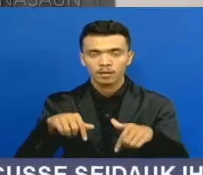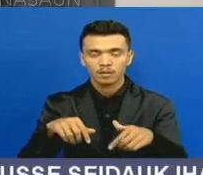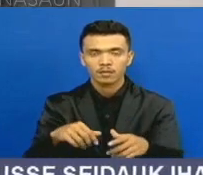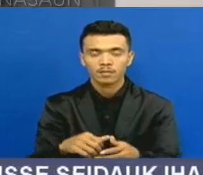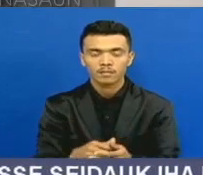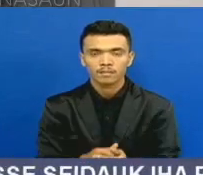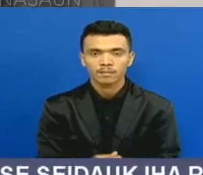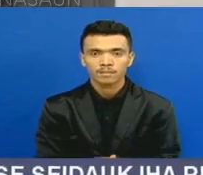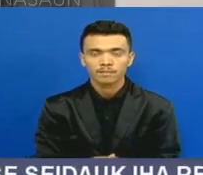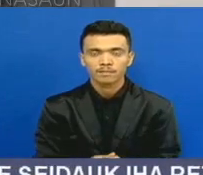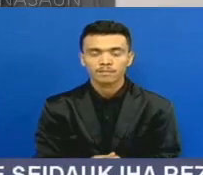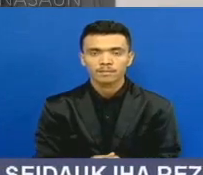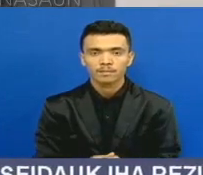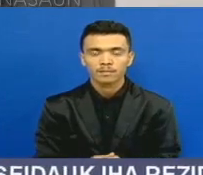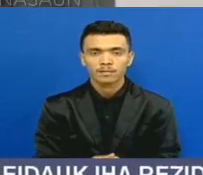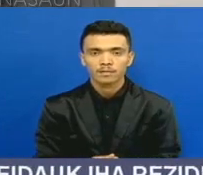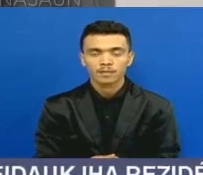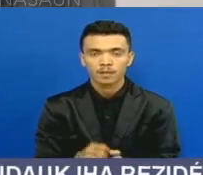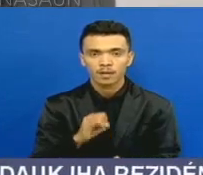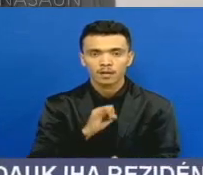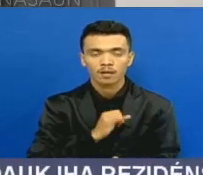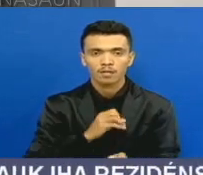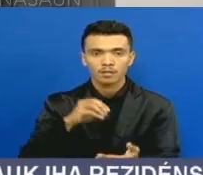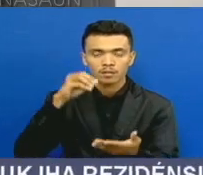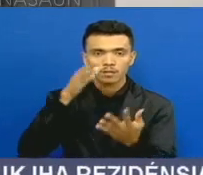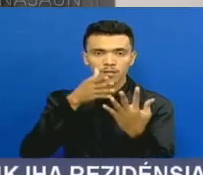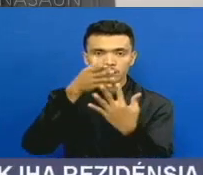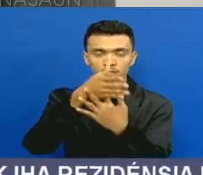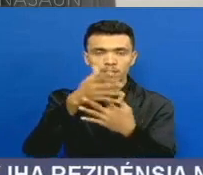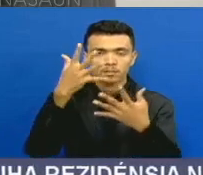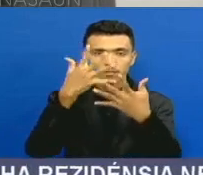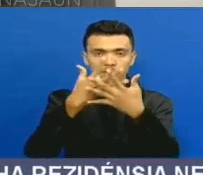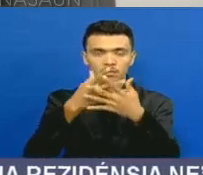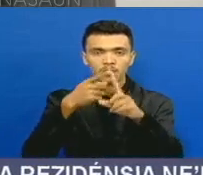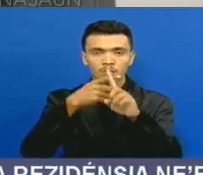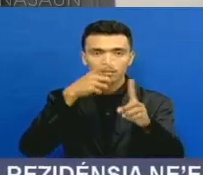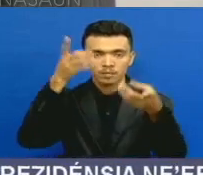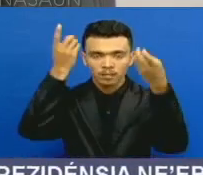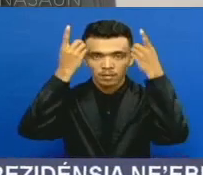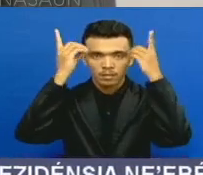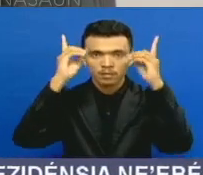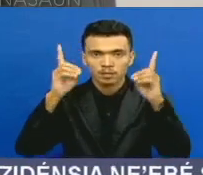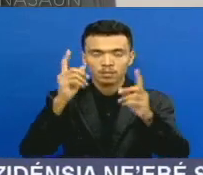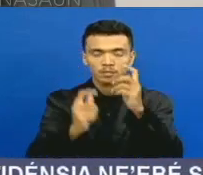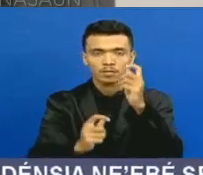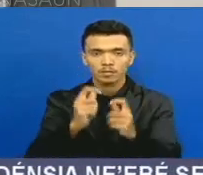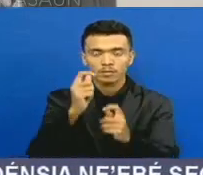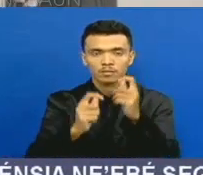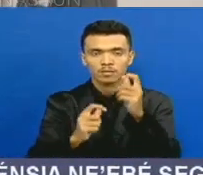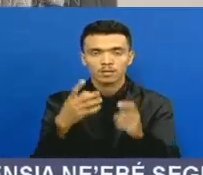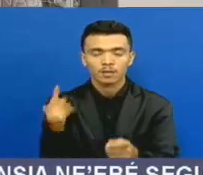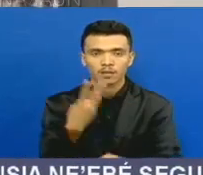kata ia na inhira teves ma kau atama ona vai ia prisão e liu se decisão tribunal ira nenia nebe ami